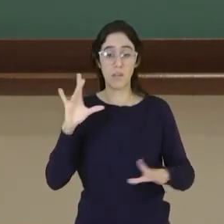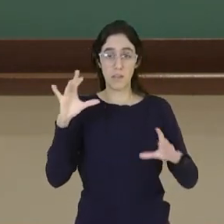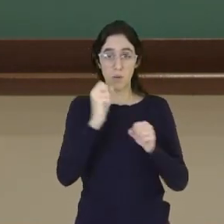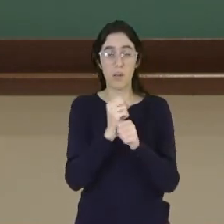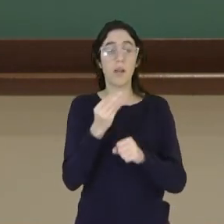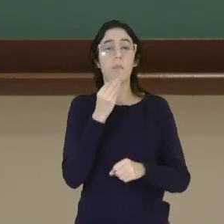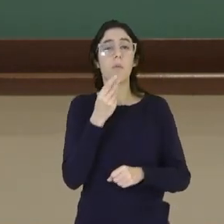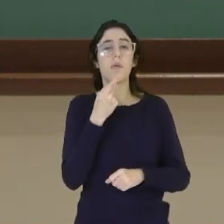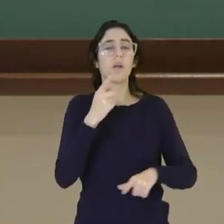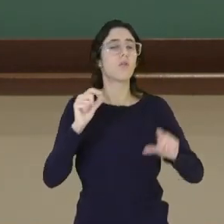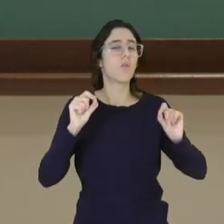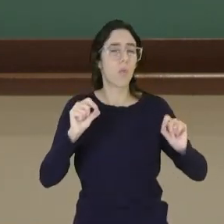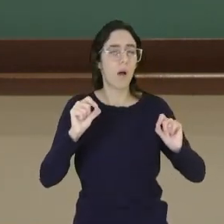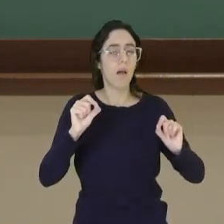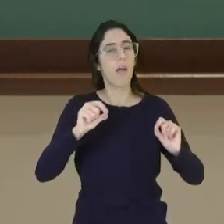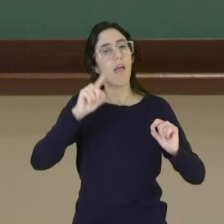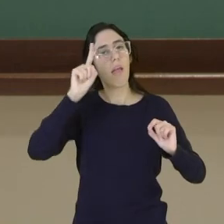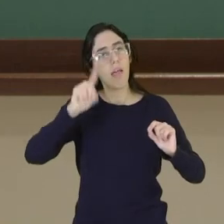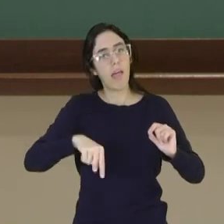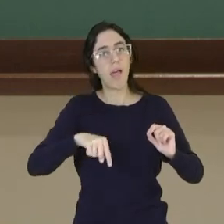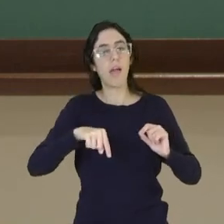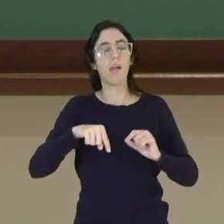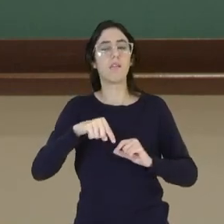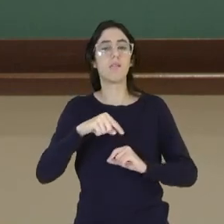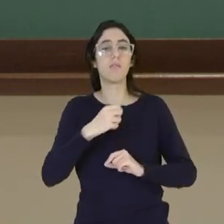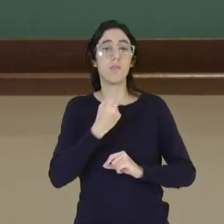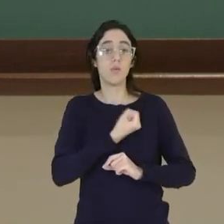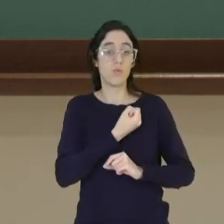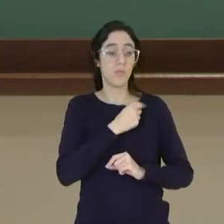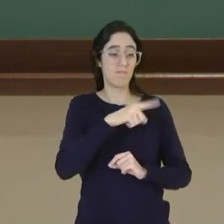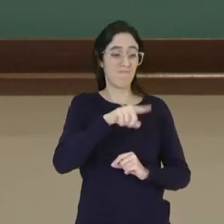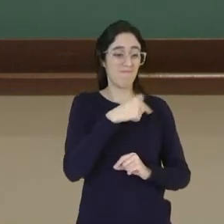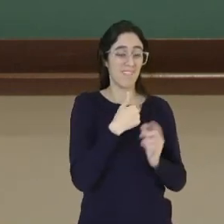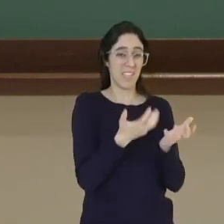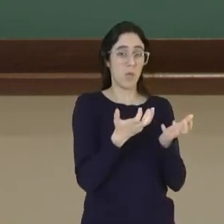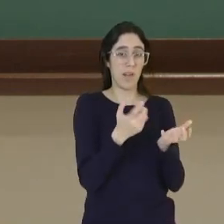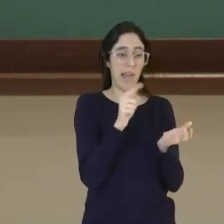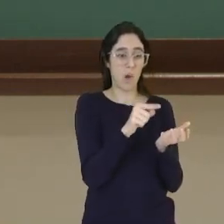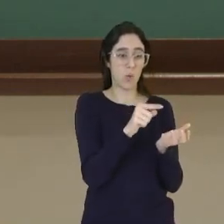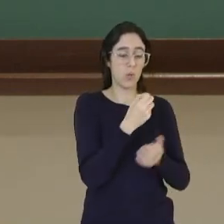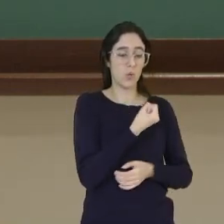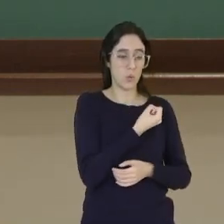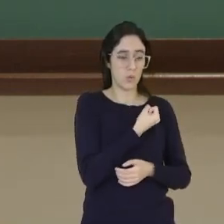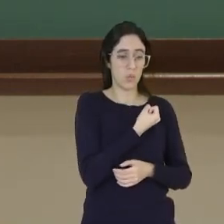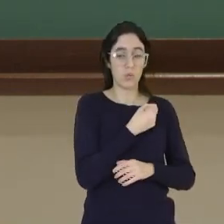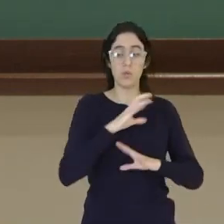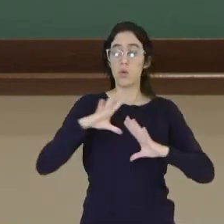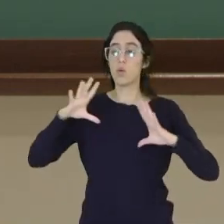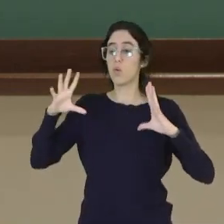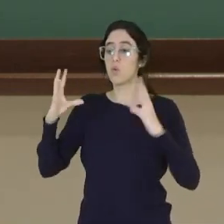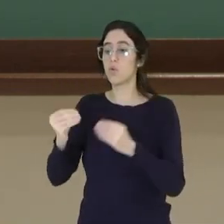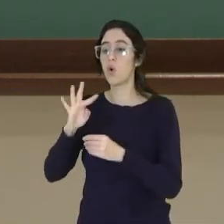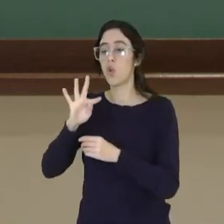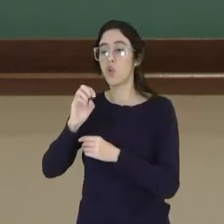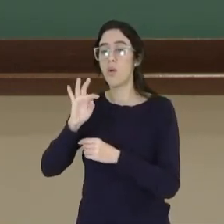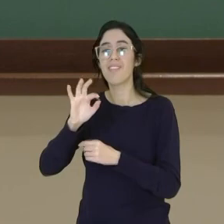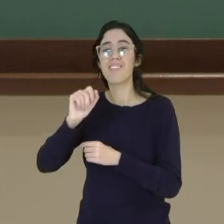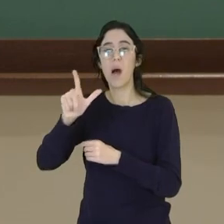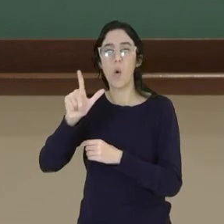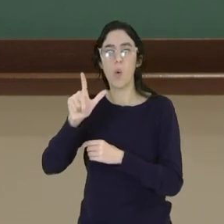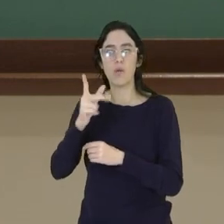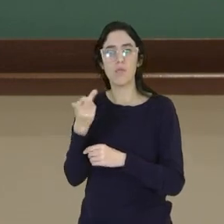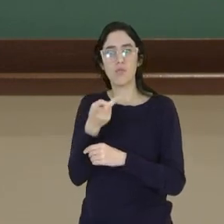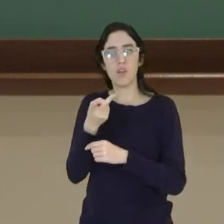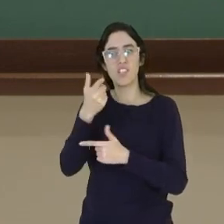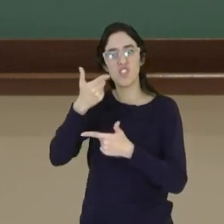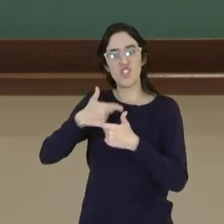o quê? É você dividir o número de casos que te interessam, ou seja, os casos favoráveis, pelo total de opções disponíveis, que nesse caso vai